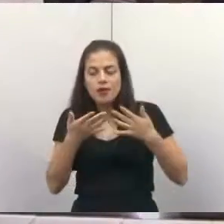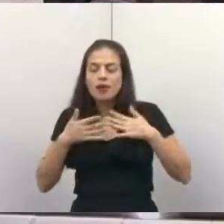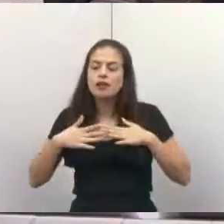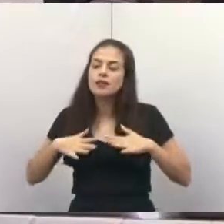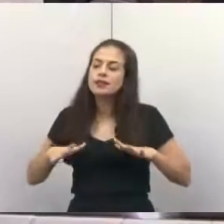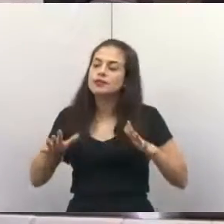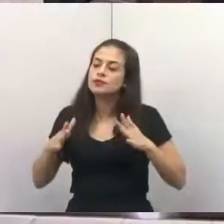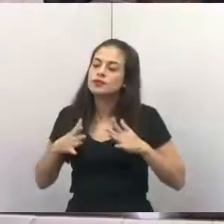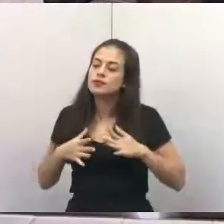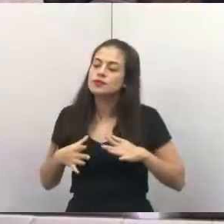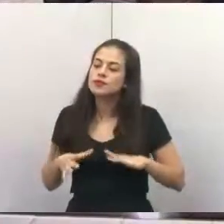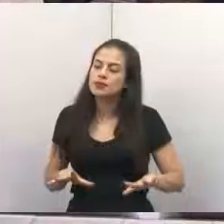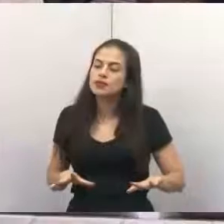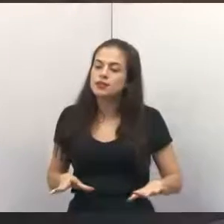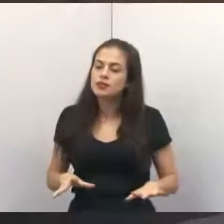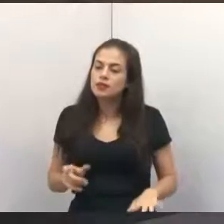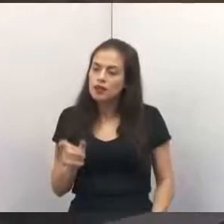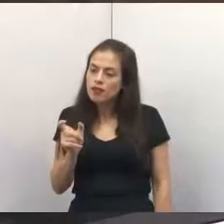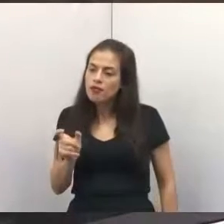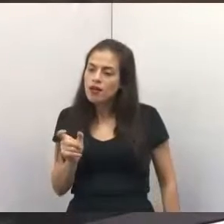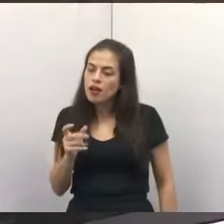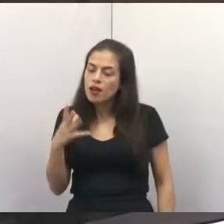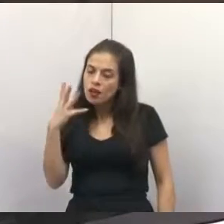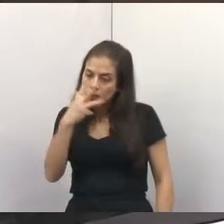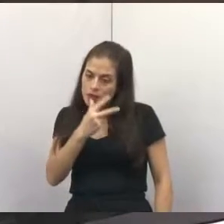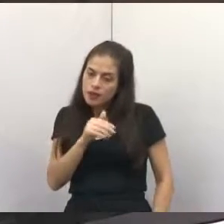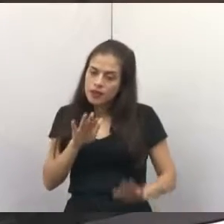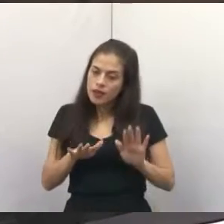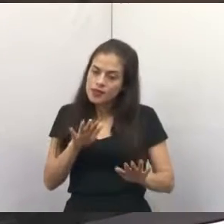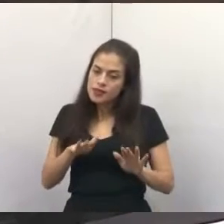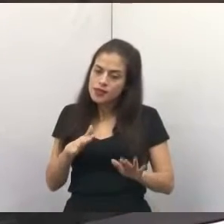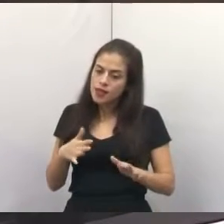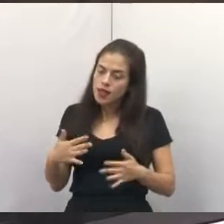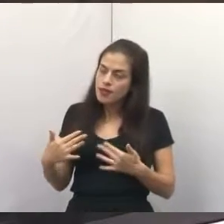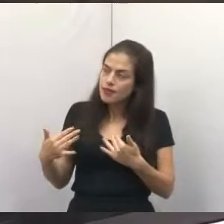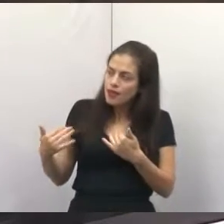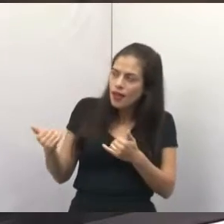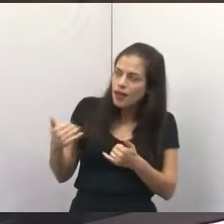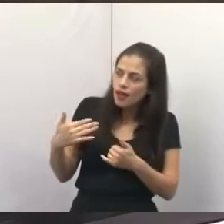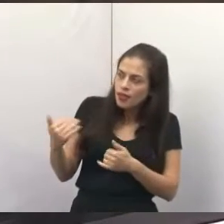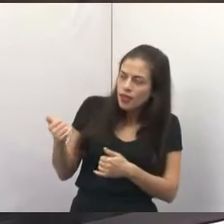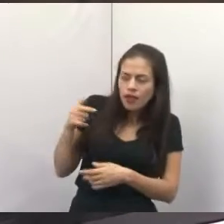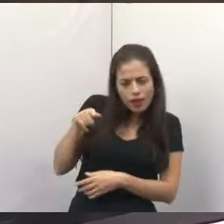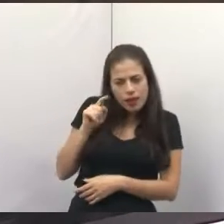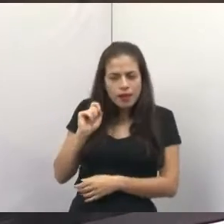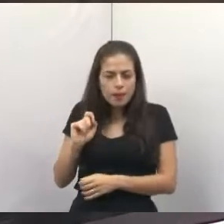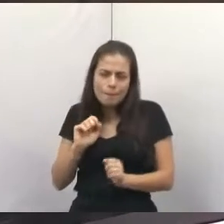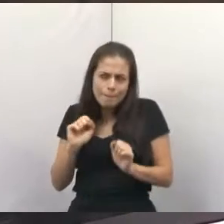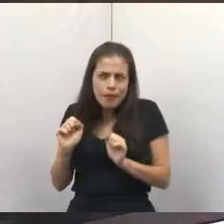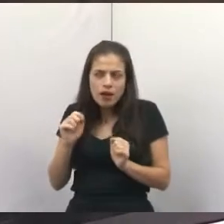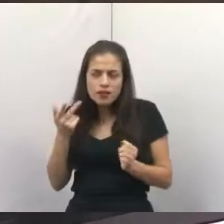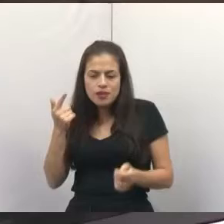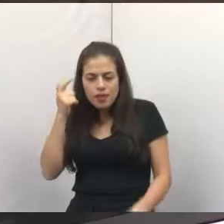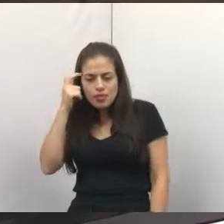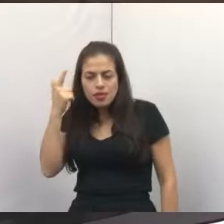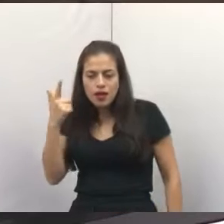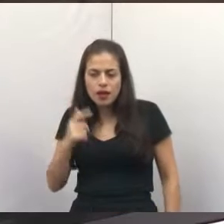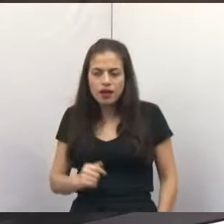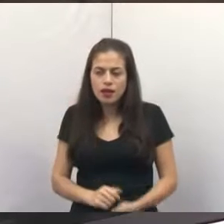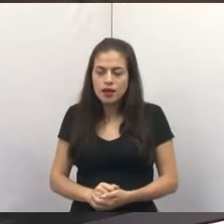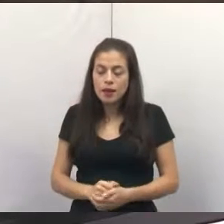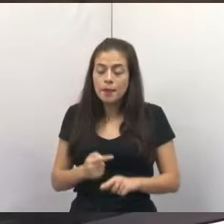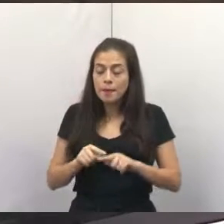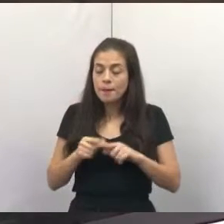tranquilizar. Realmente, as falas bonitas às vezes nos convencem, né? Tentam nos convencer. Mas a gente precisa deixar claro que